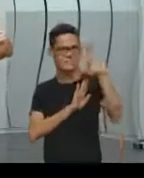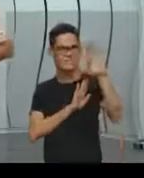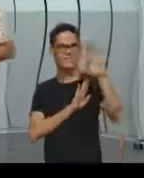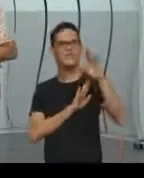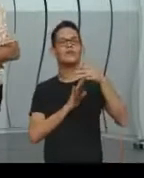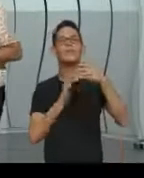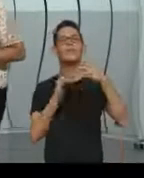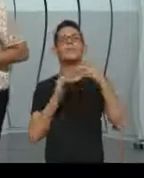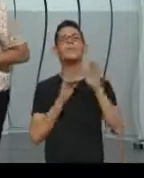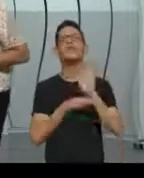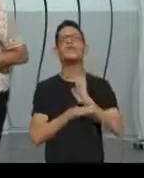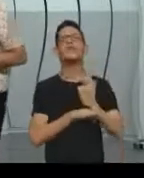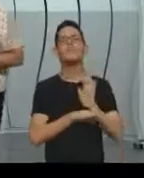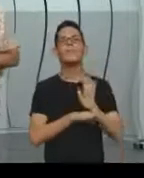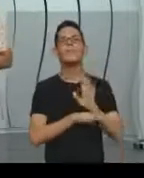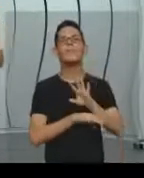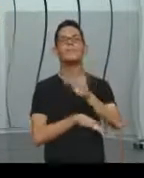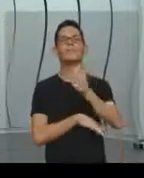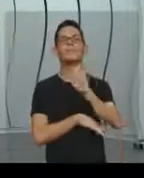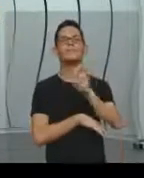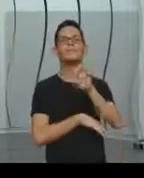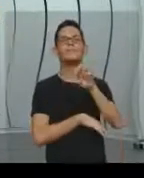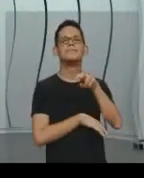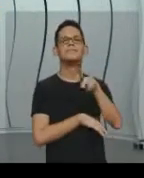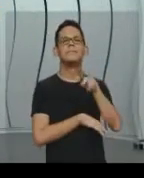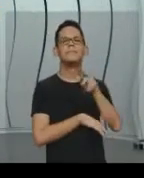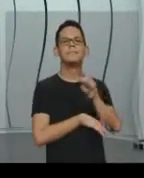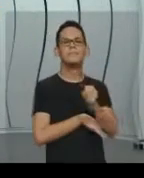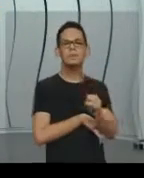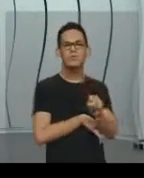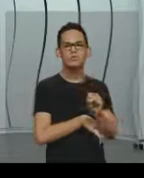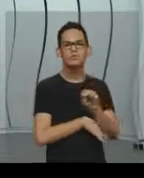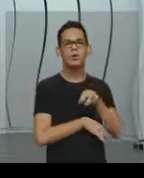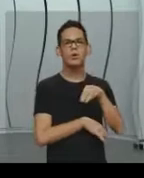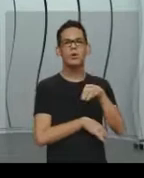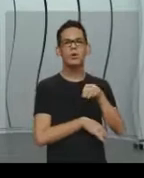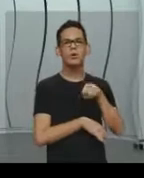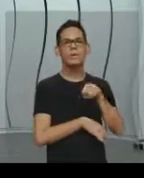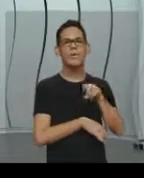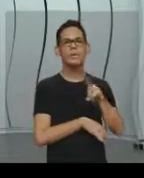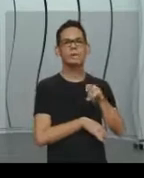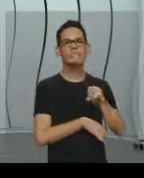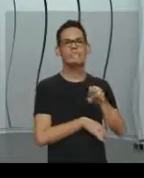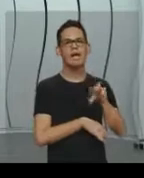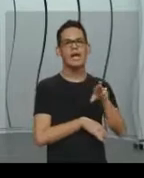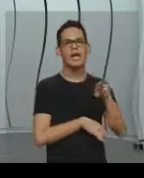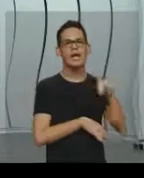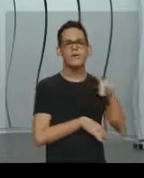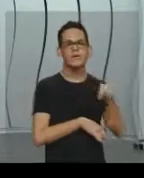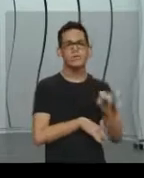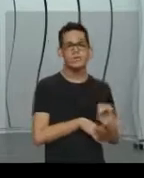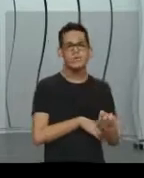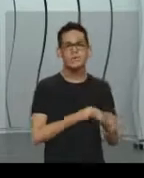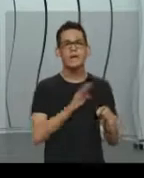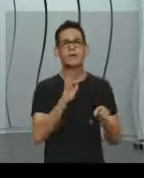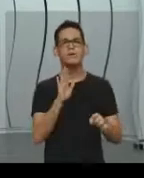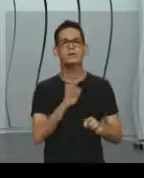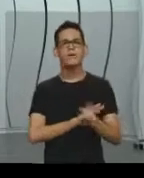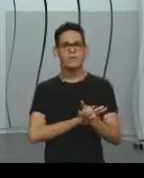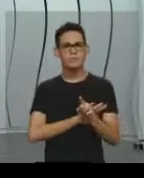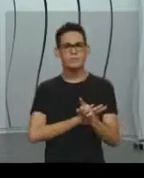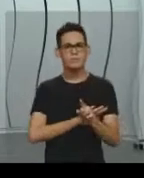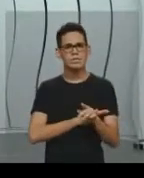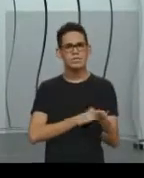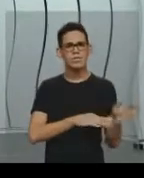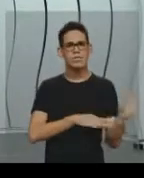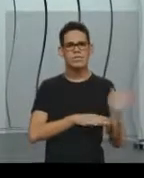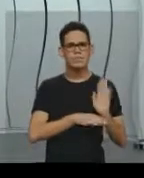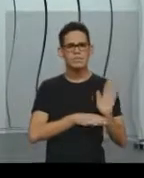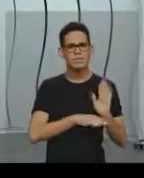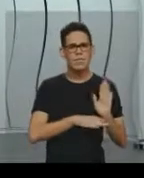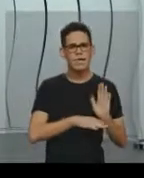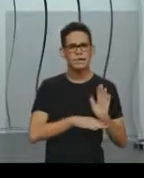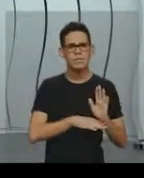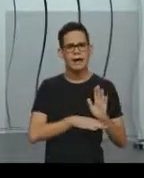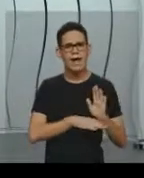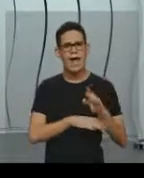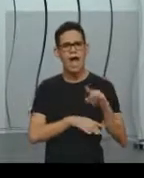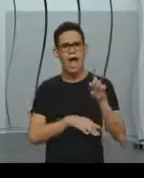Modernos. Eu quero deixar uma pergunta. Cinema é arte